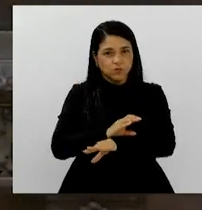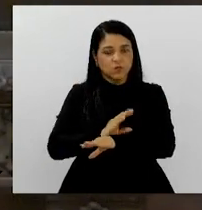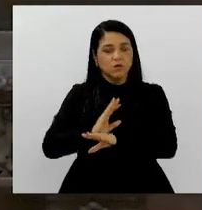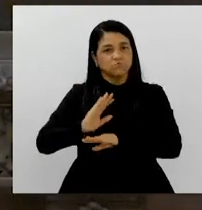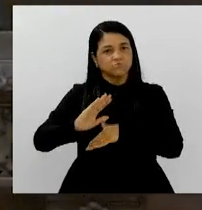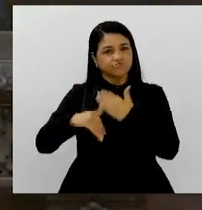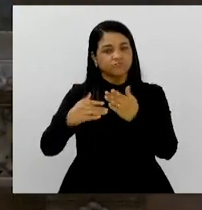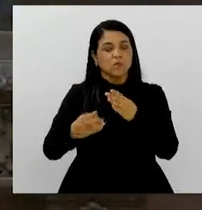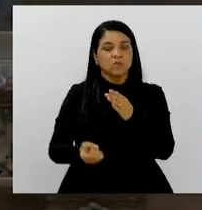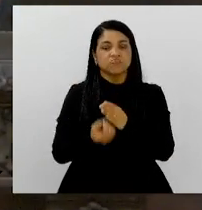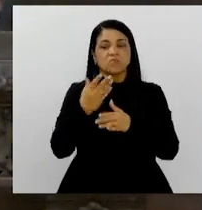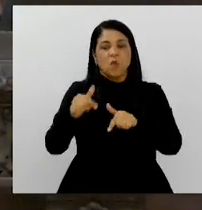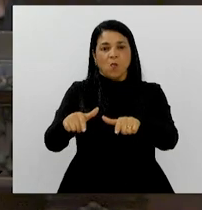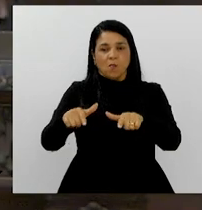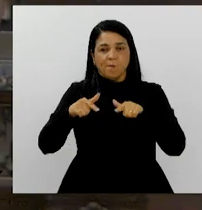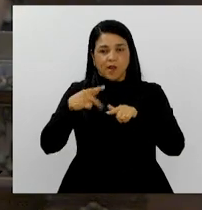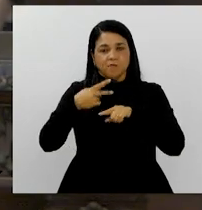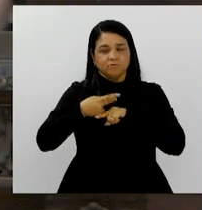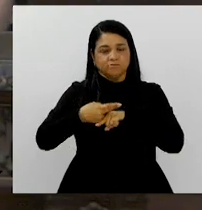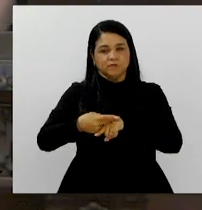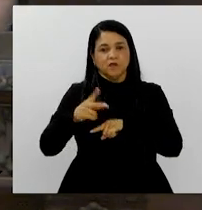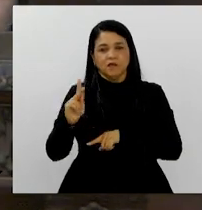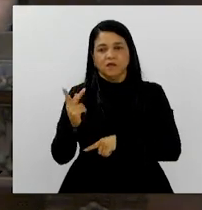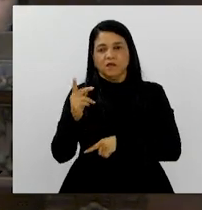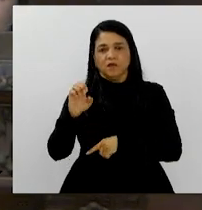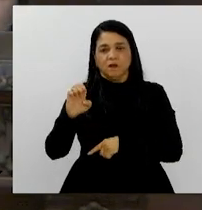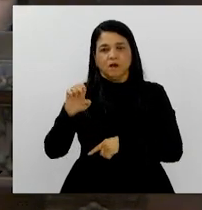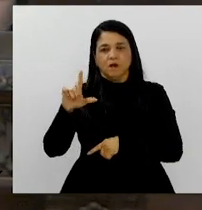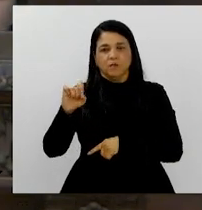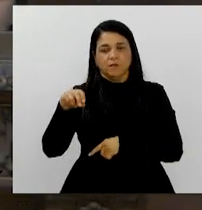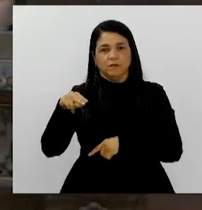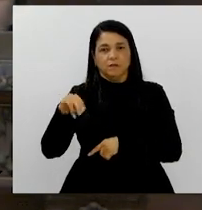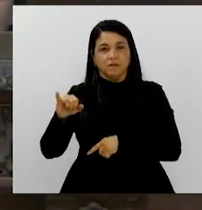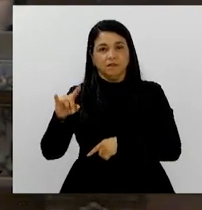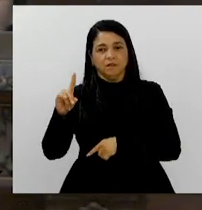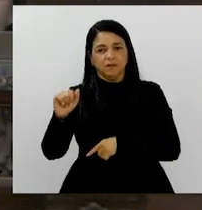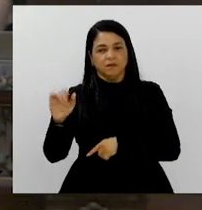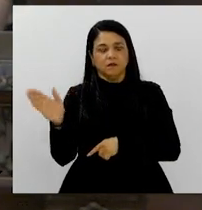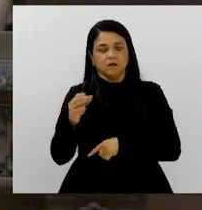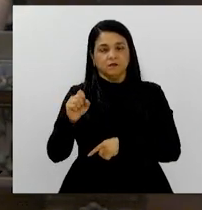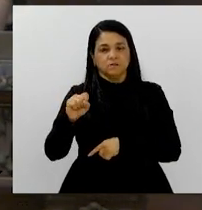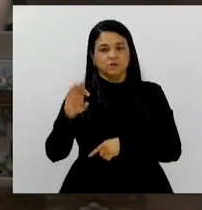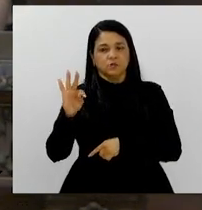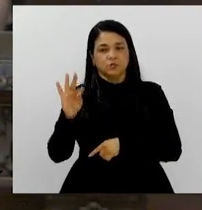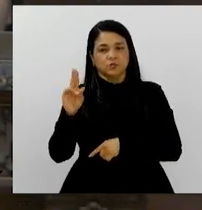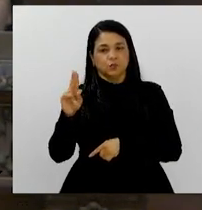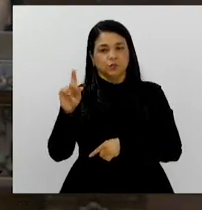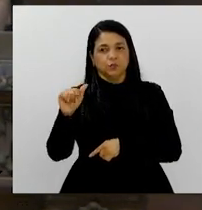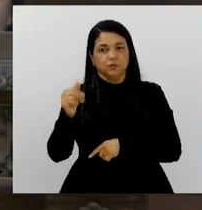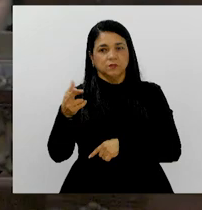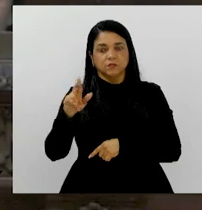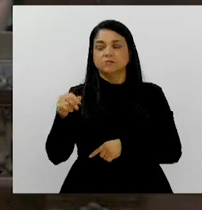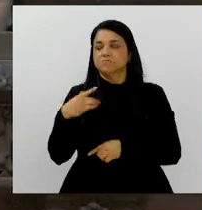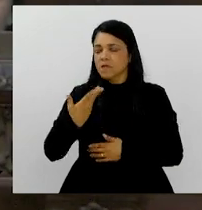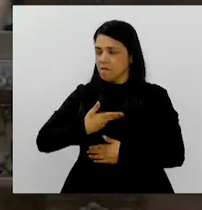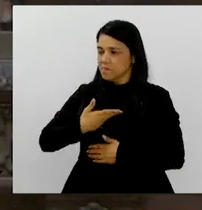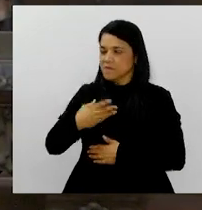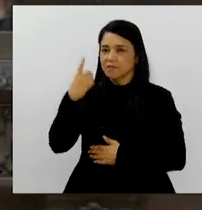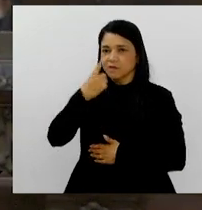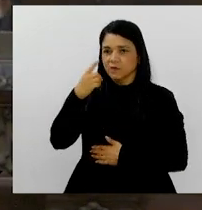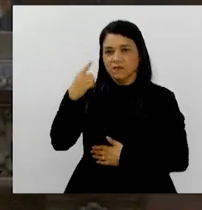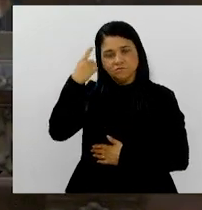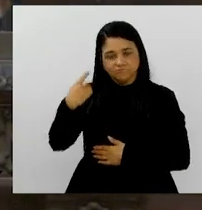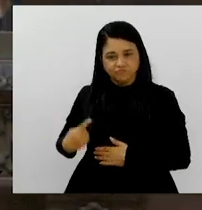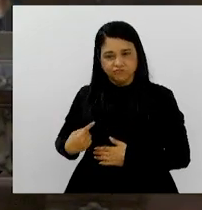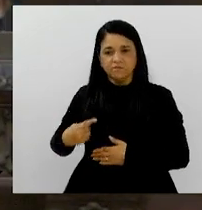Eloneida Studart, a deputada Dani Balbi, essa querida companheira valorosa e combativa, que é membro